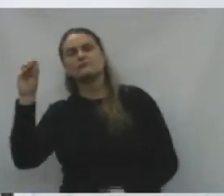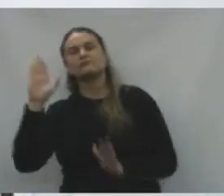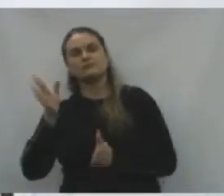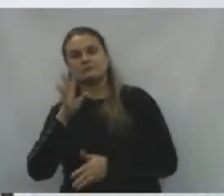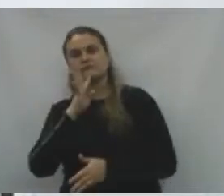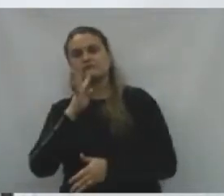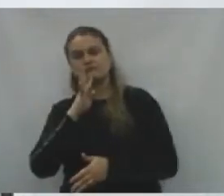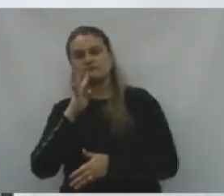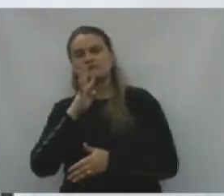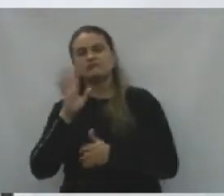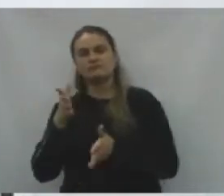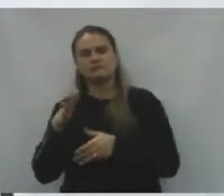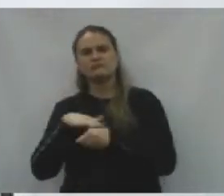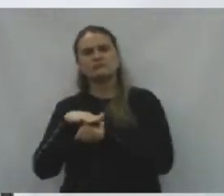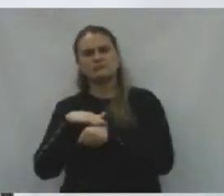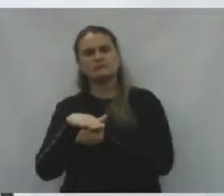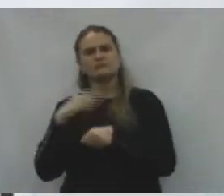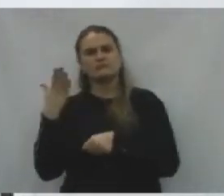havíamos,